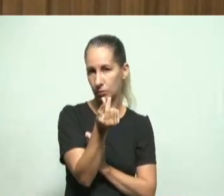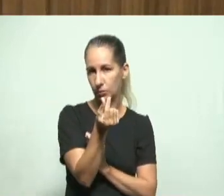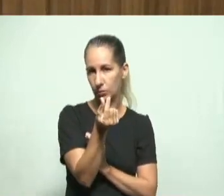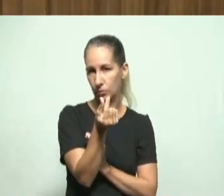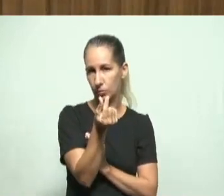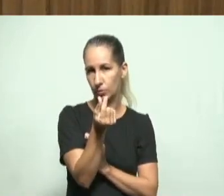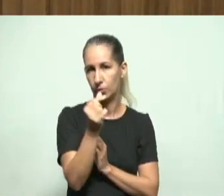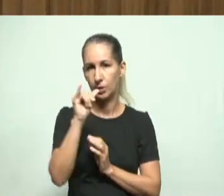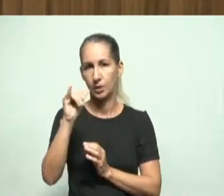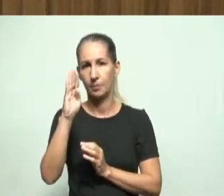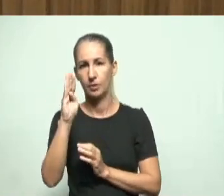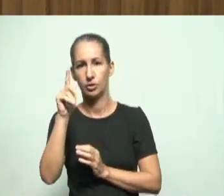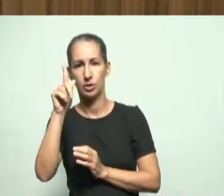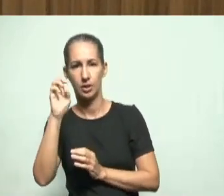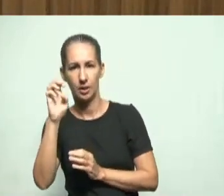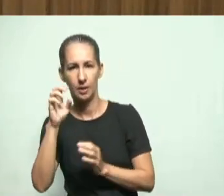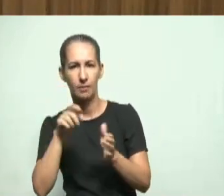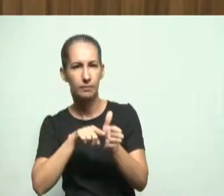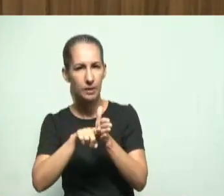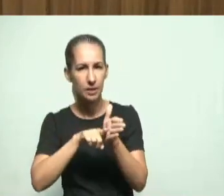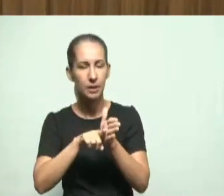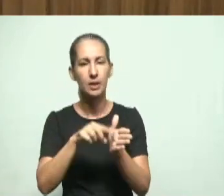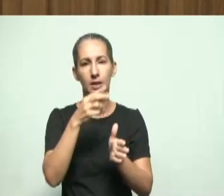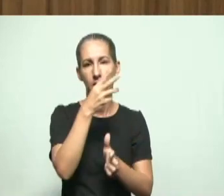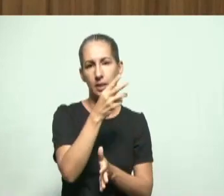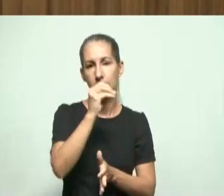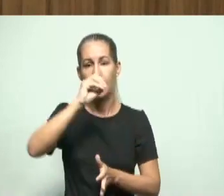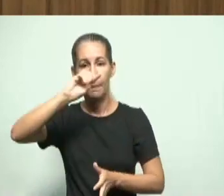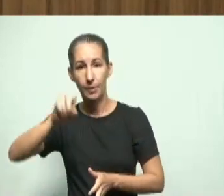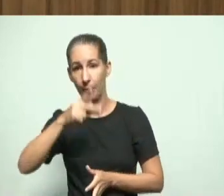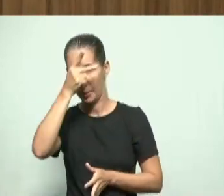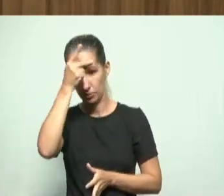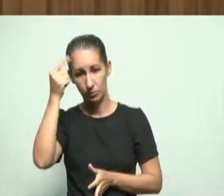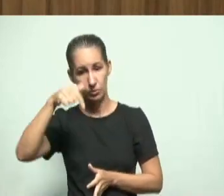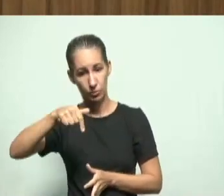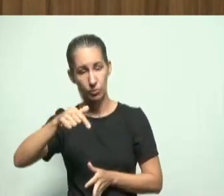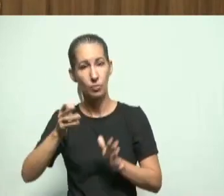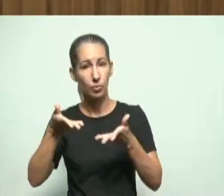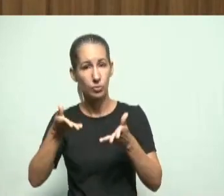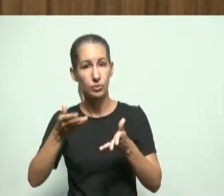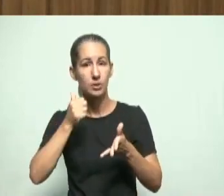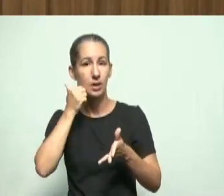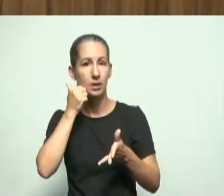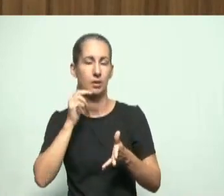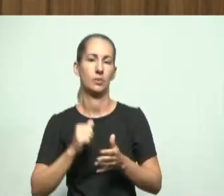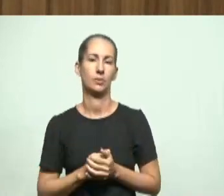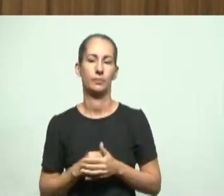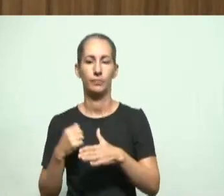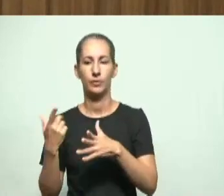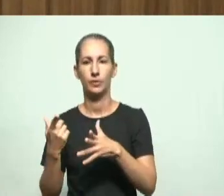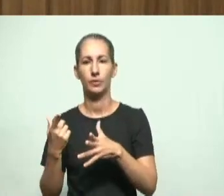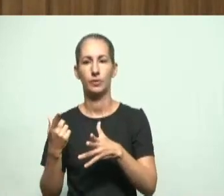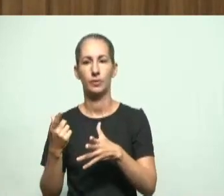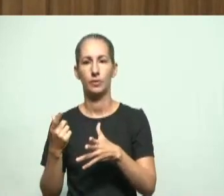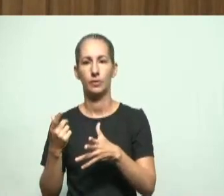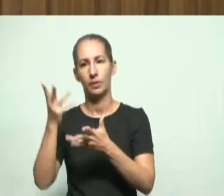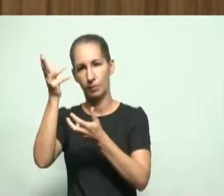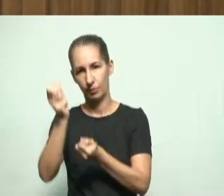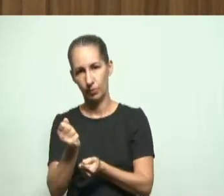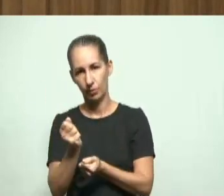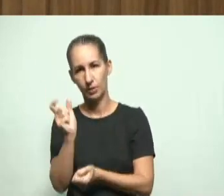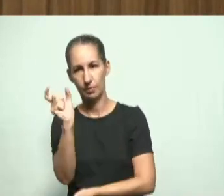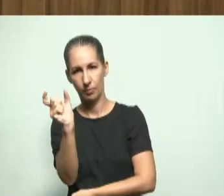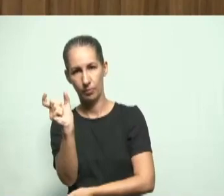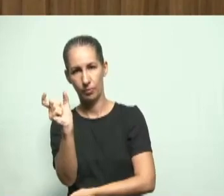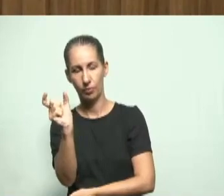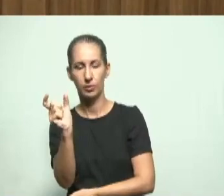Dados do IBGE, aproximadamente 300 mil pessoas hoje em Natal formais. Então, recebe algum tipo de vale-transporte, ou